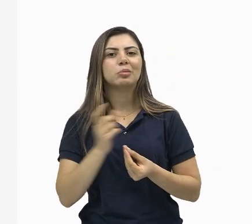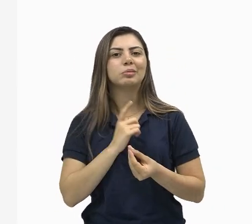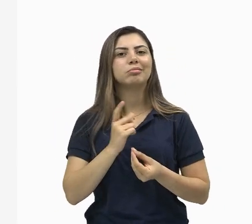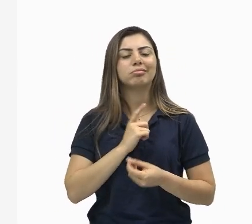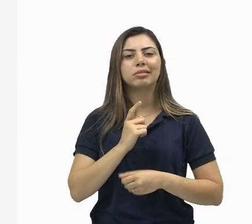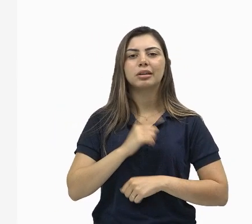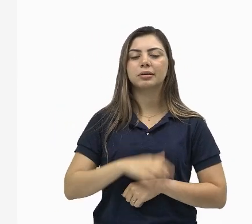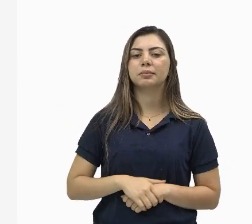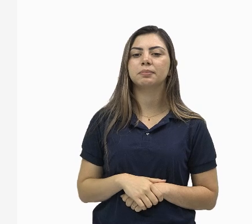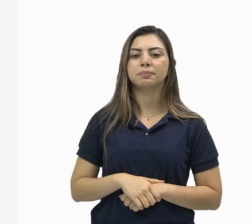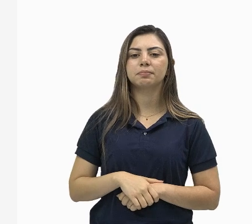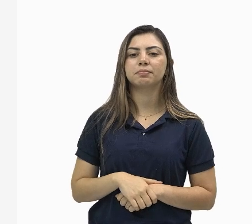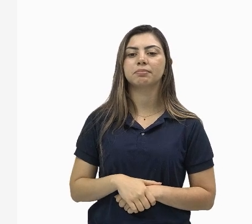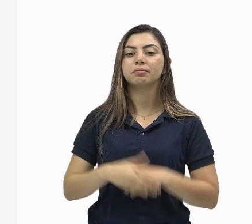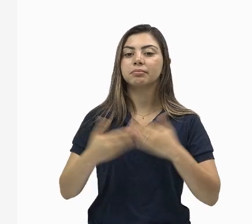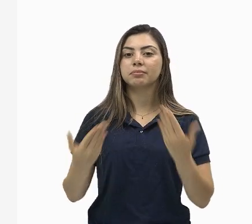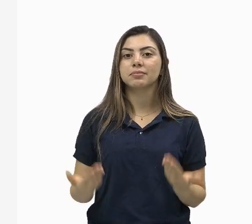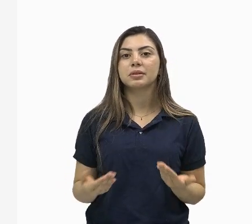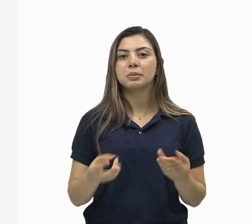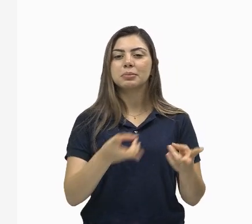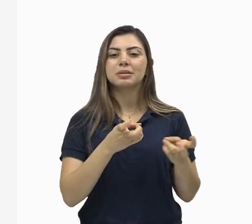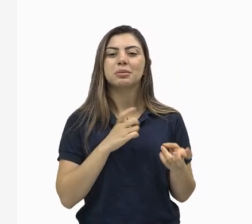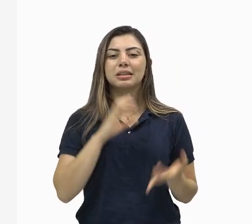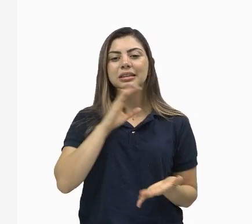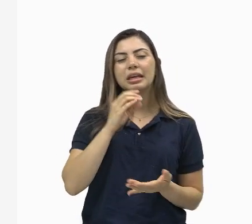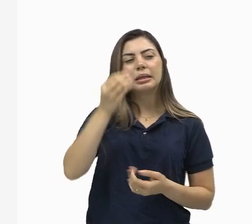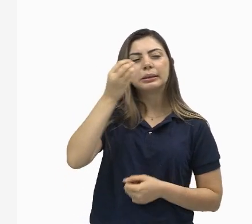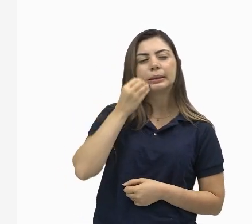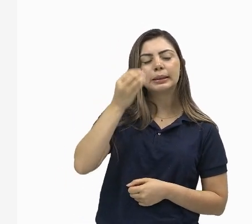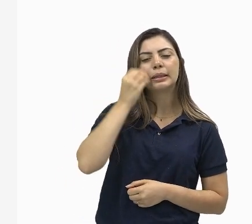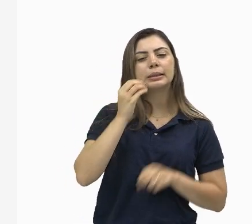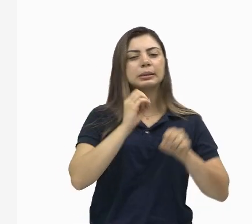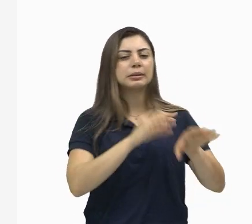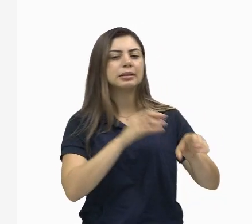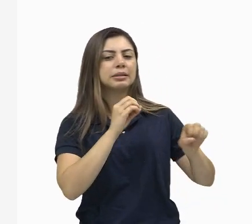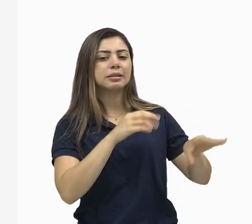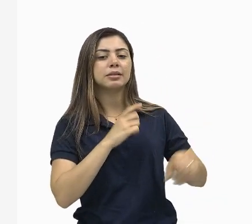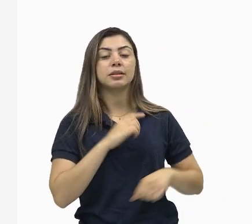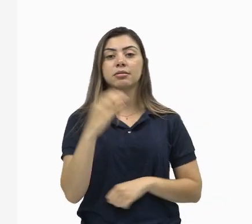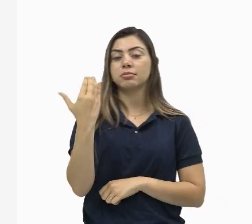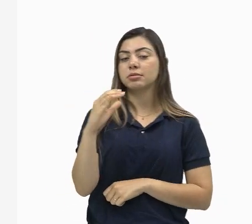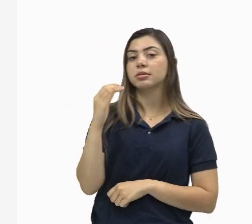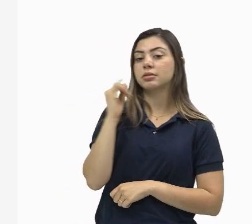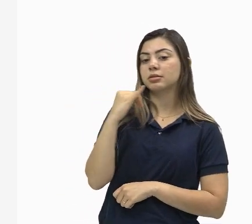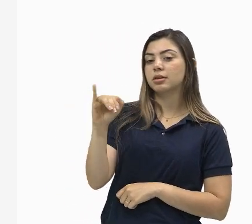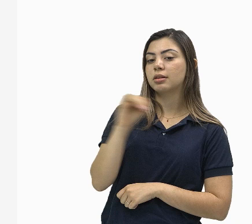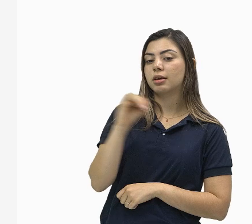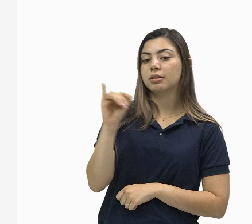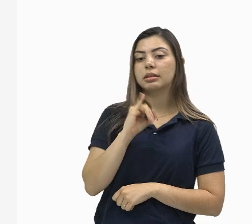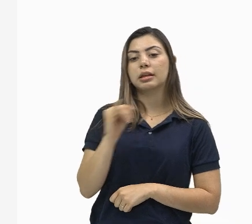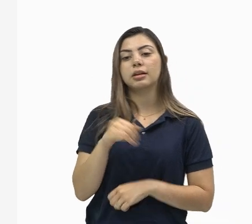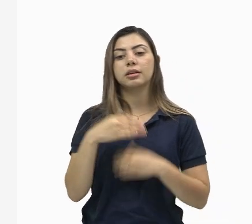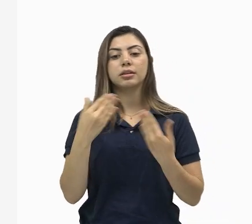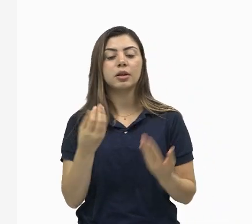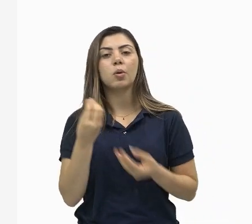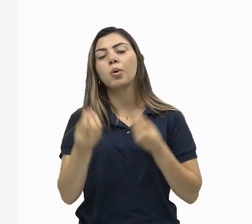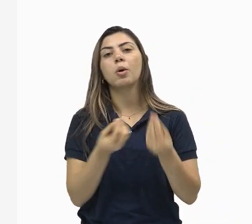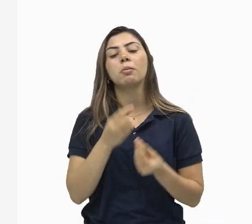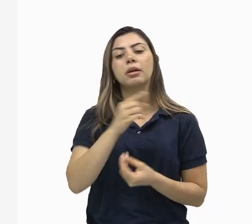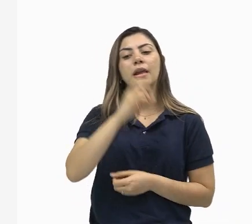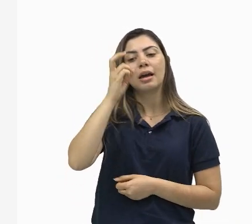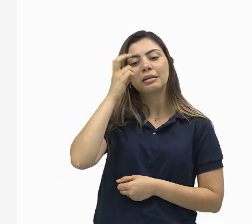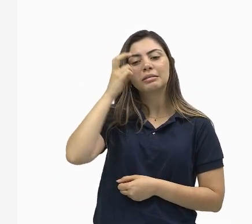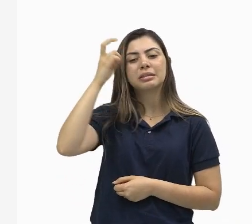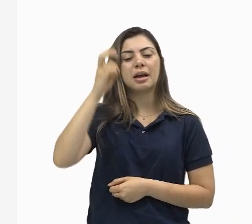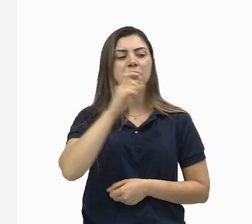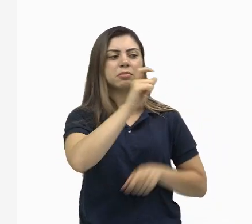Lana. A constatação dos testes, aplicados por um cientista italiano, foi a de que a inteligência de